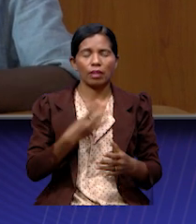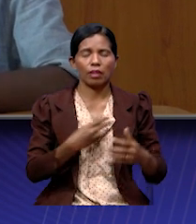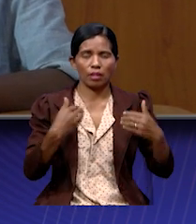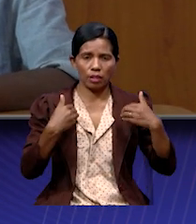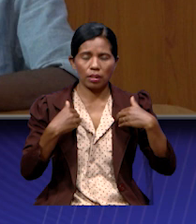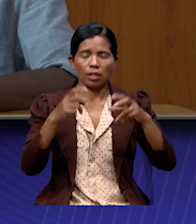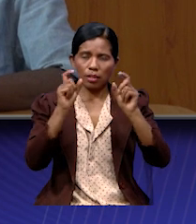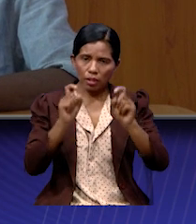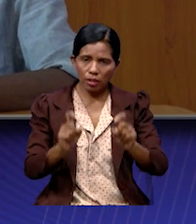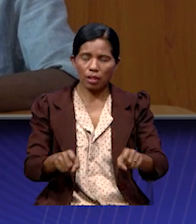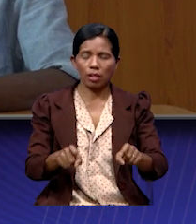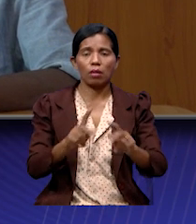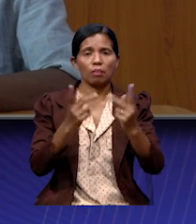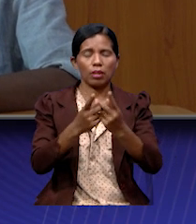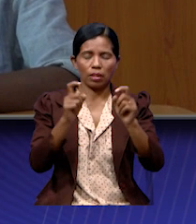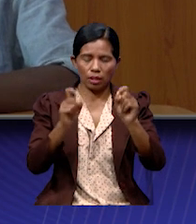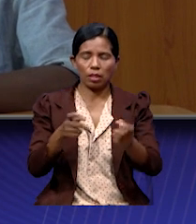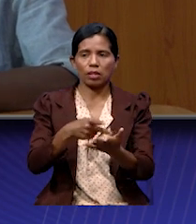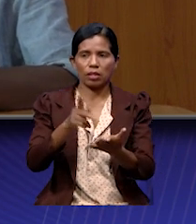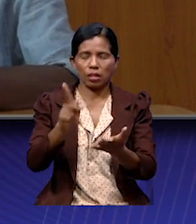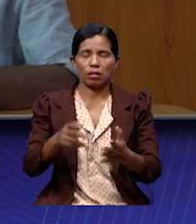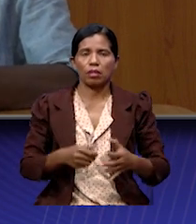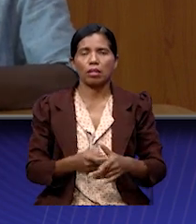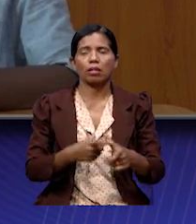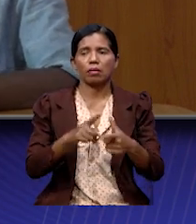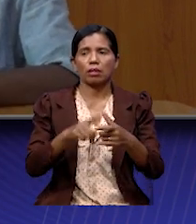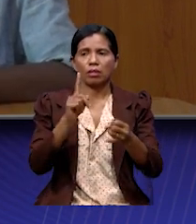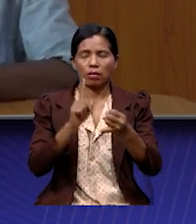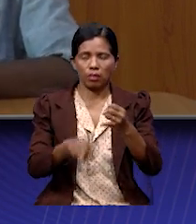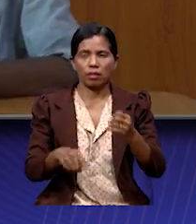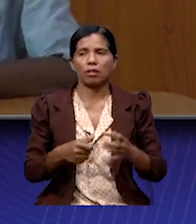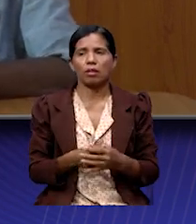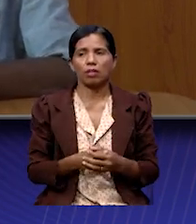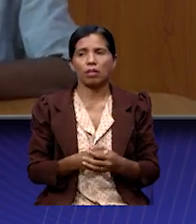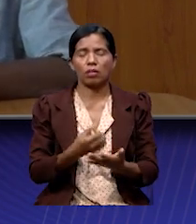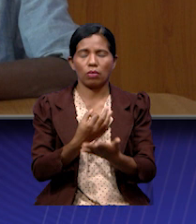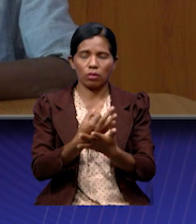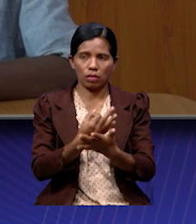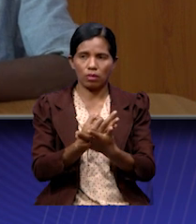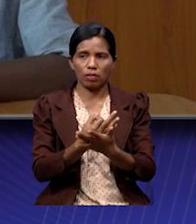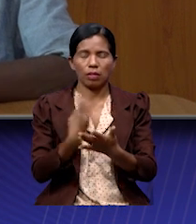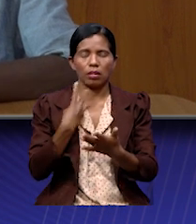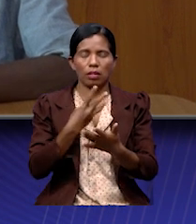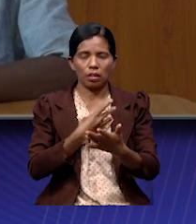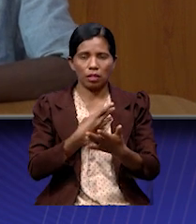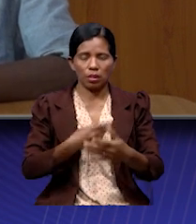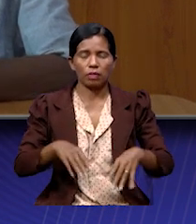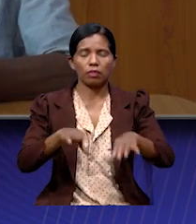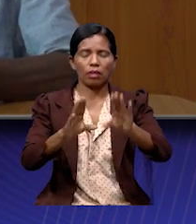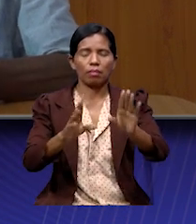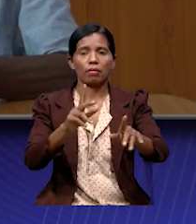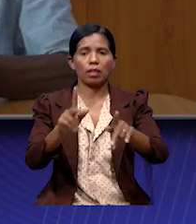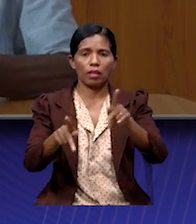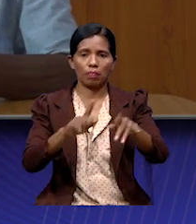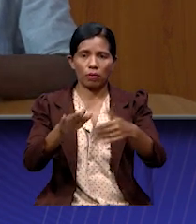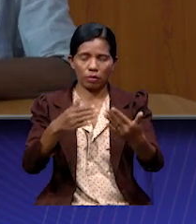halo, mas nem tuigos nem afeta ba preço nem bem mais da usic ba consumidores.